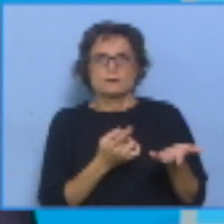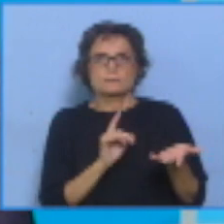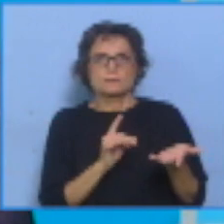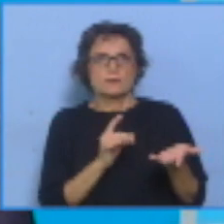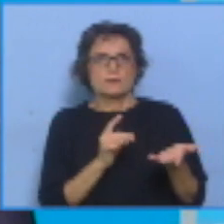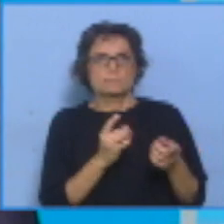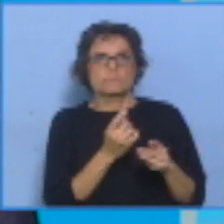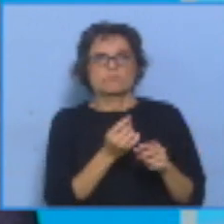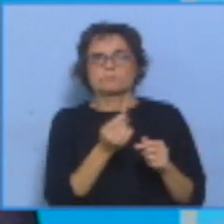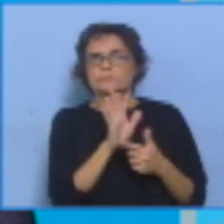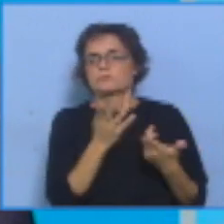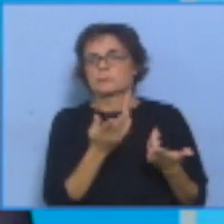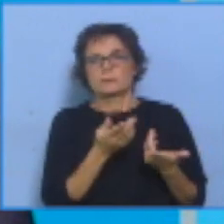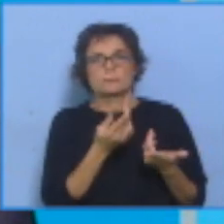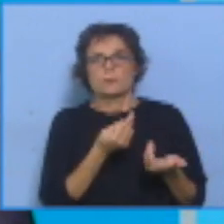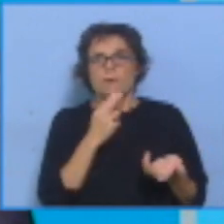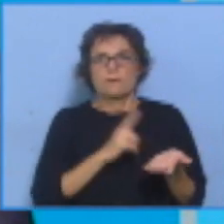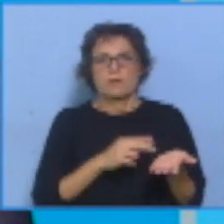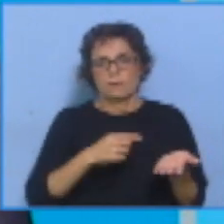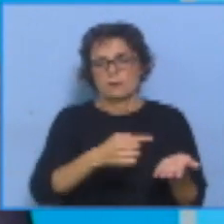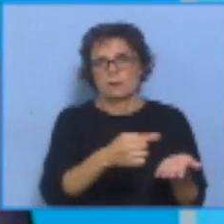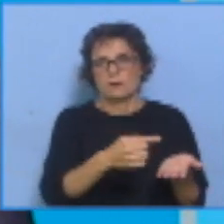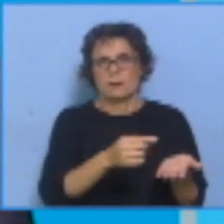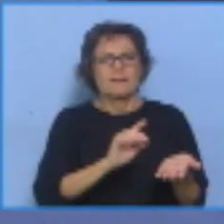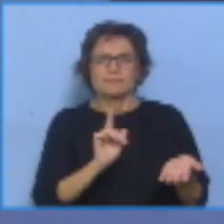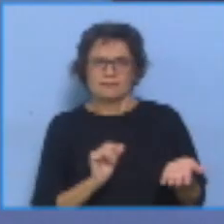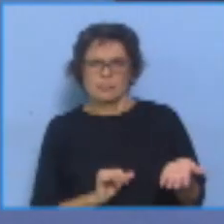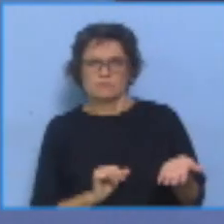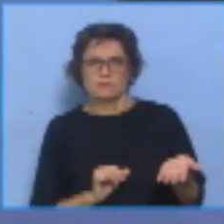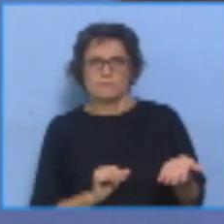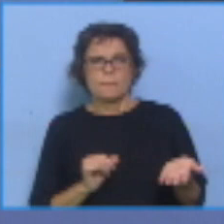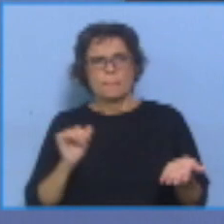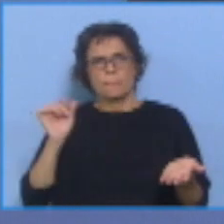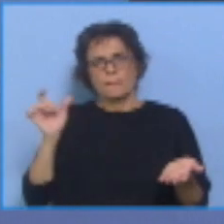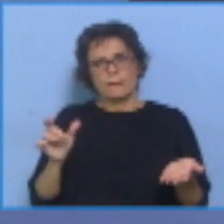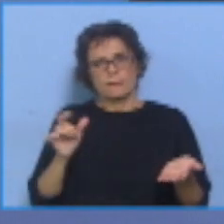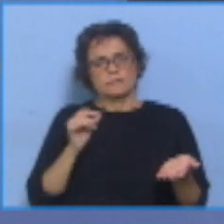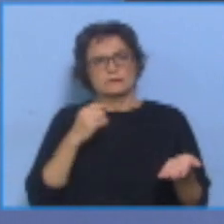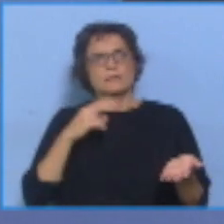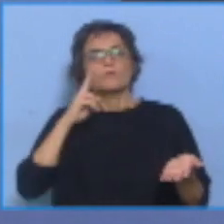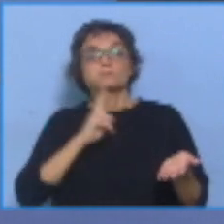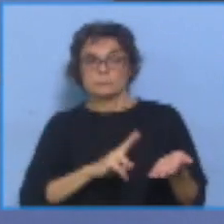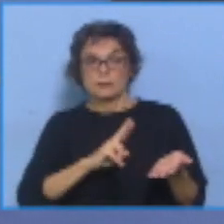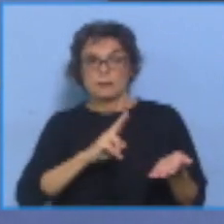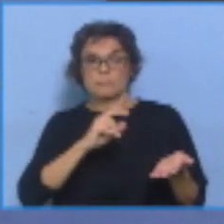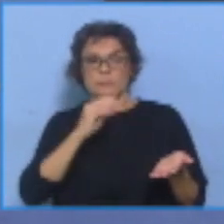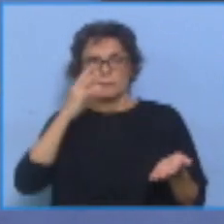que poderíamos chamar o real rotineiro. Isso ela não queria. Ela queria olhar para além disso. Ela queria olhar. E